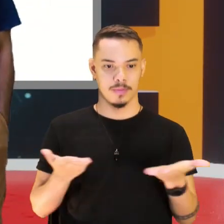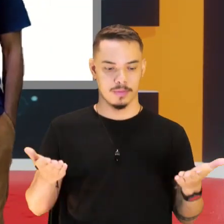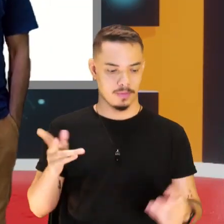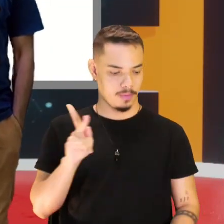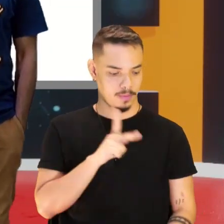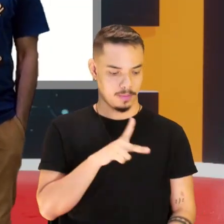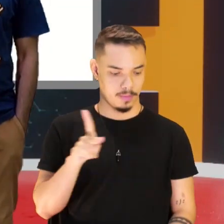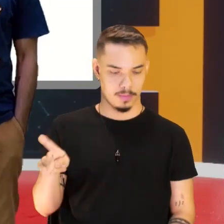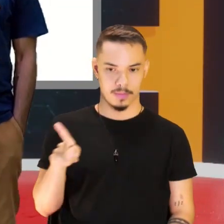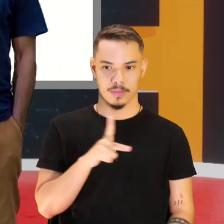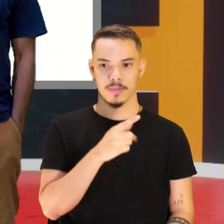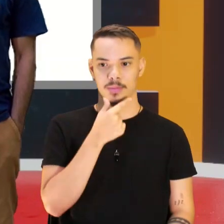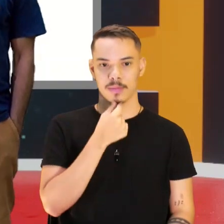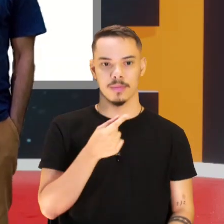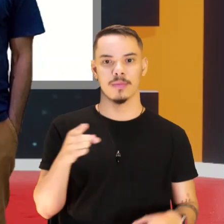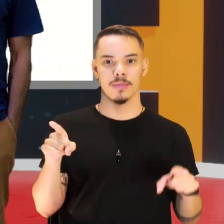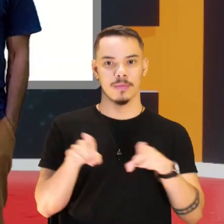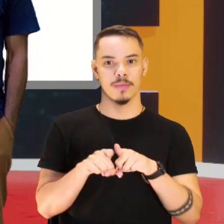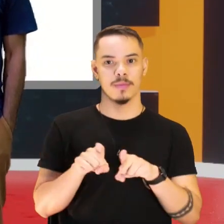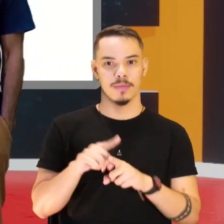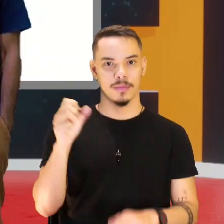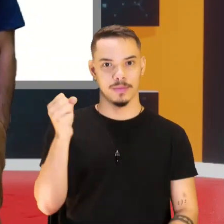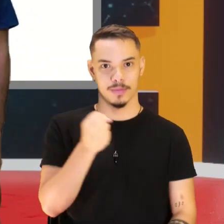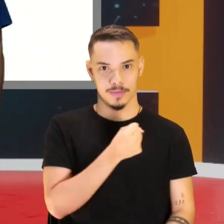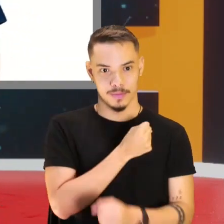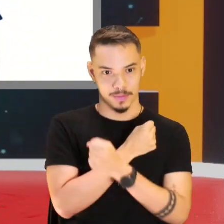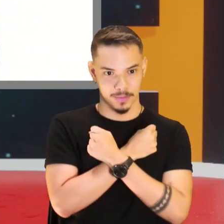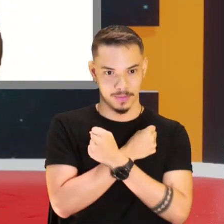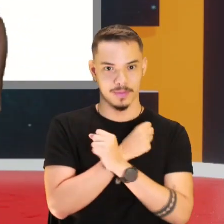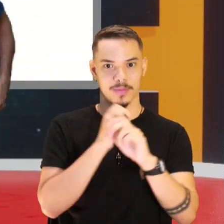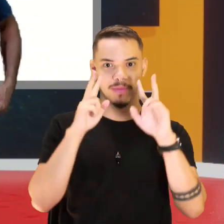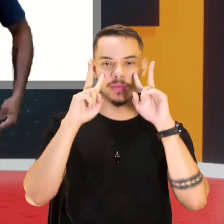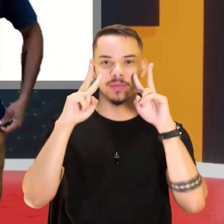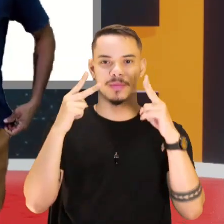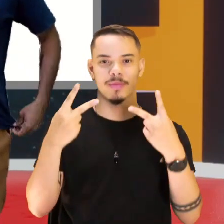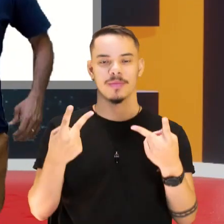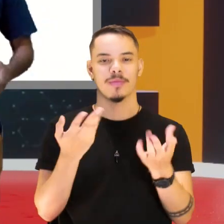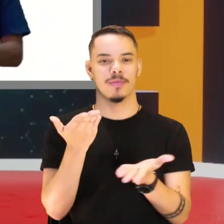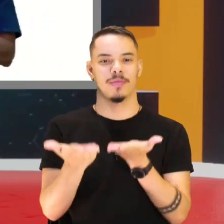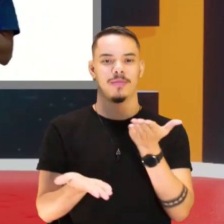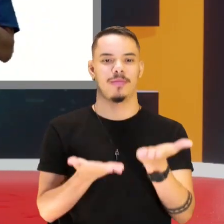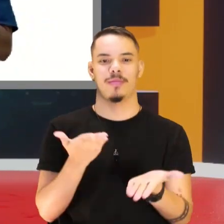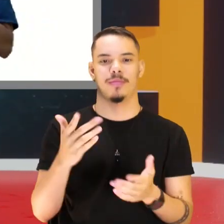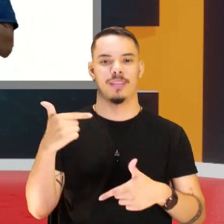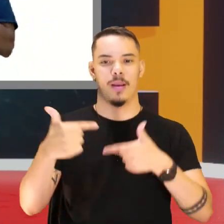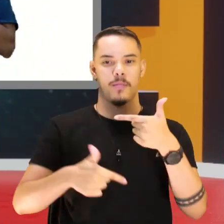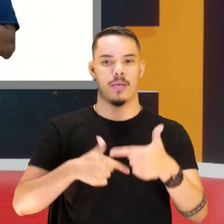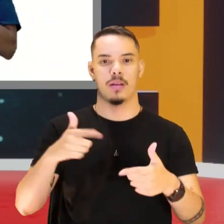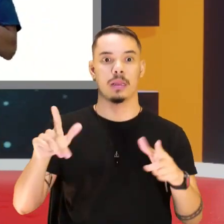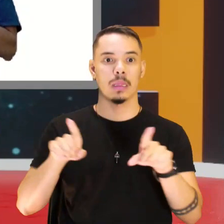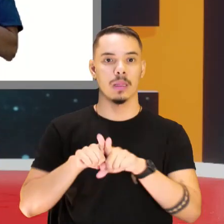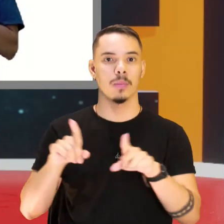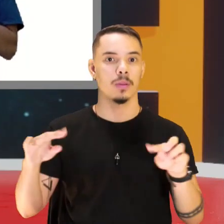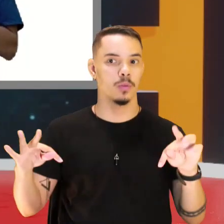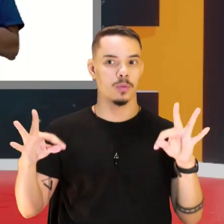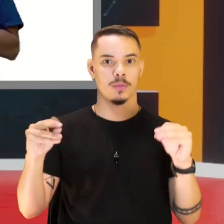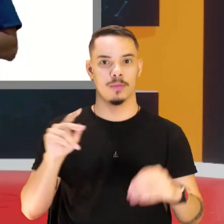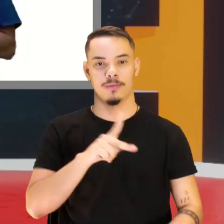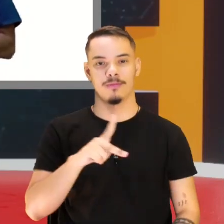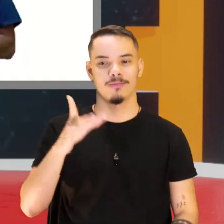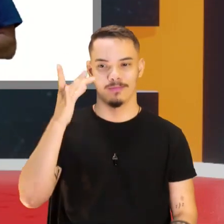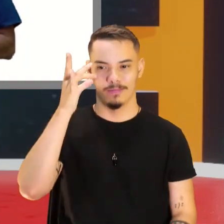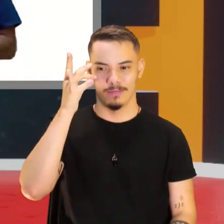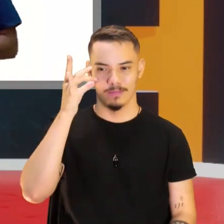Professor Cleidenilson, também o nosso abraço, o nosso carinho e reconhecimento aí pelo seu trabalho e de todos os professores presenciais, tá